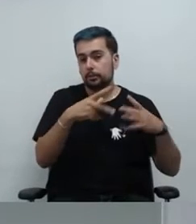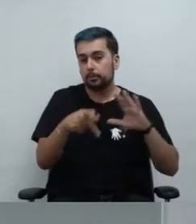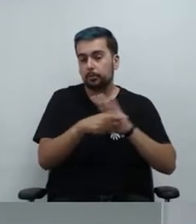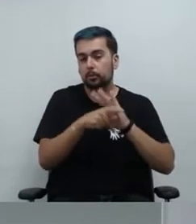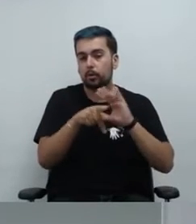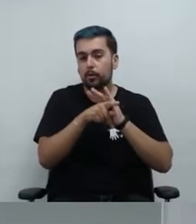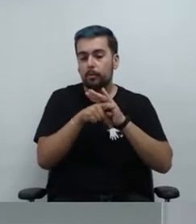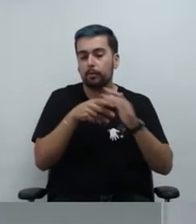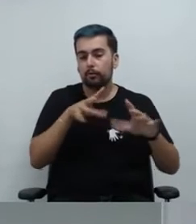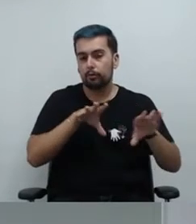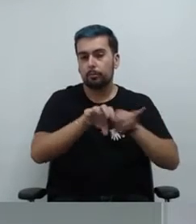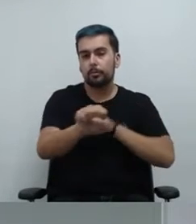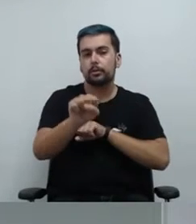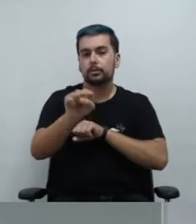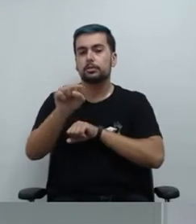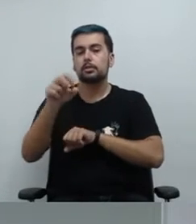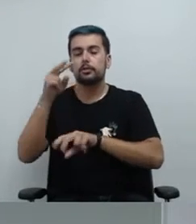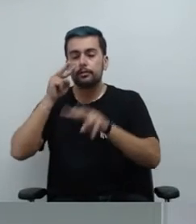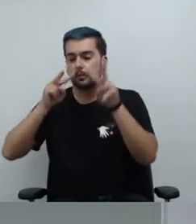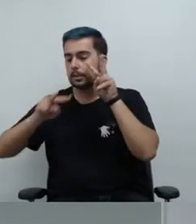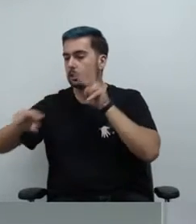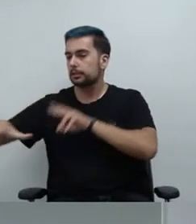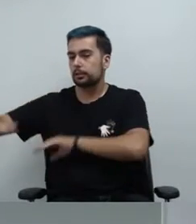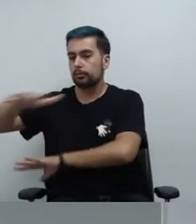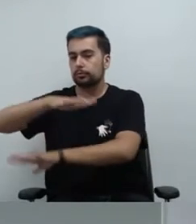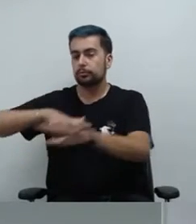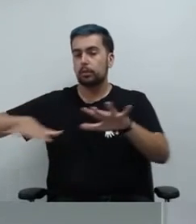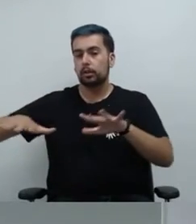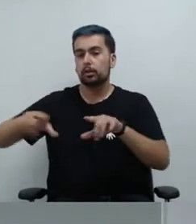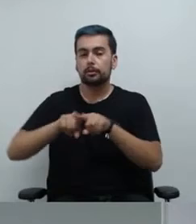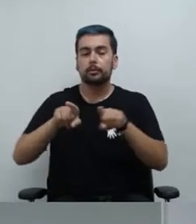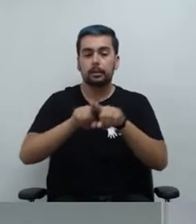à cosmovisão, à tradição de diferentes